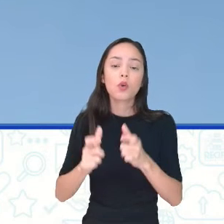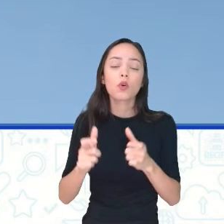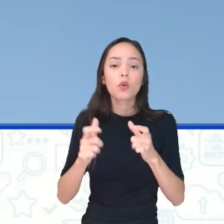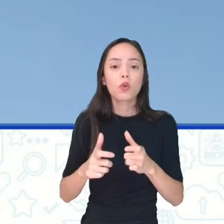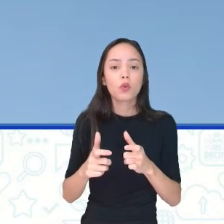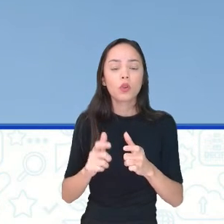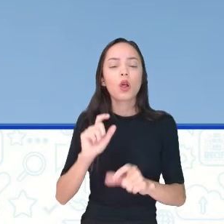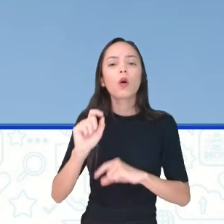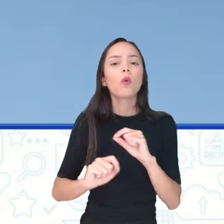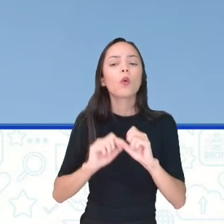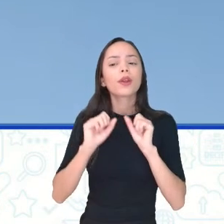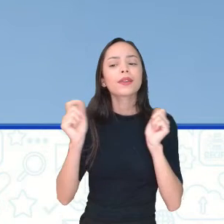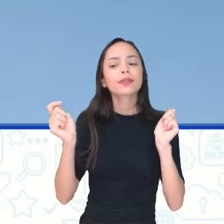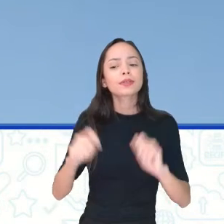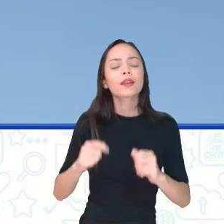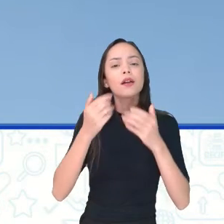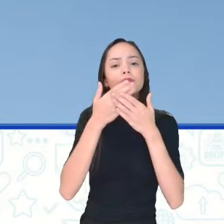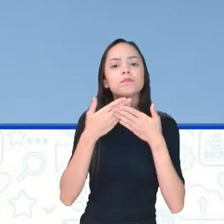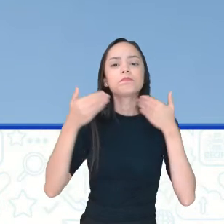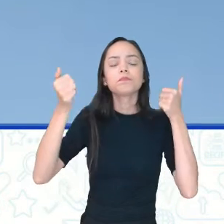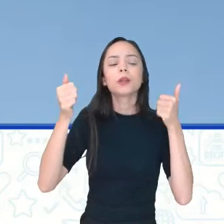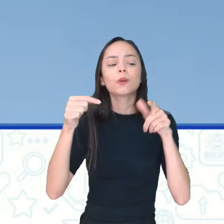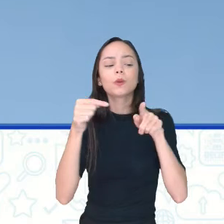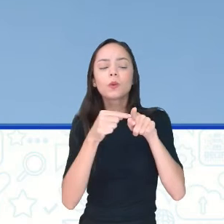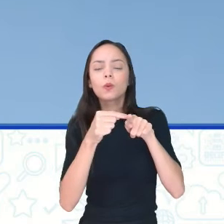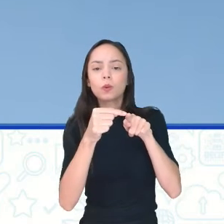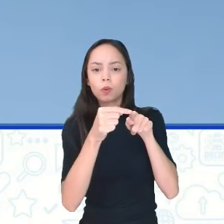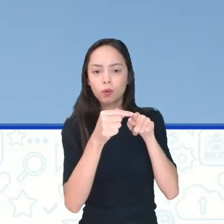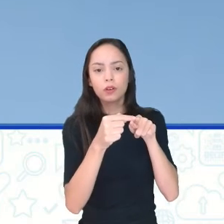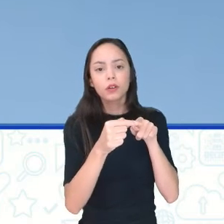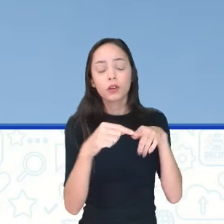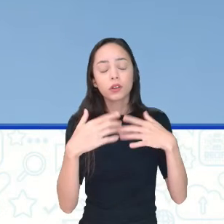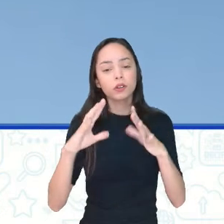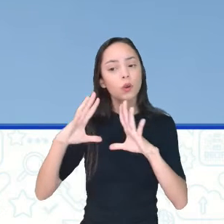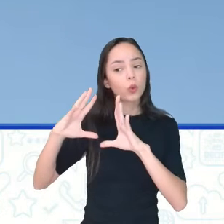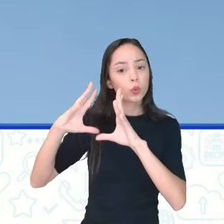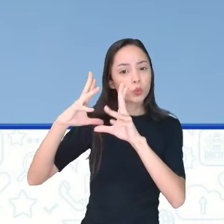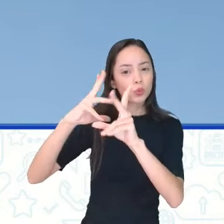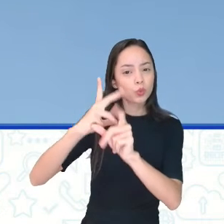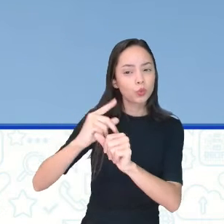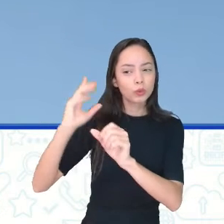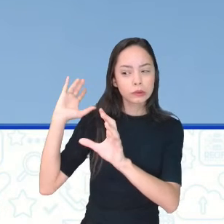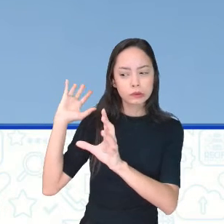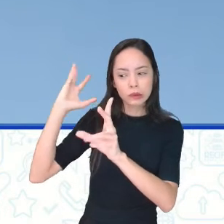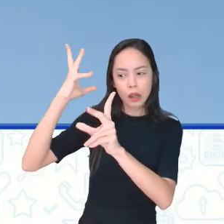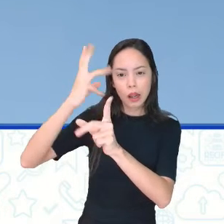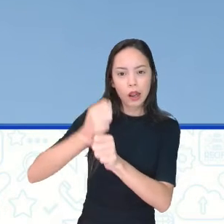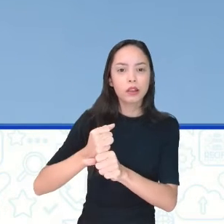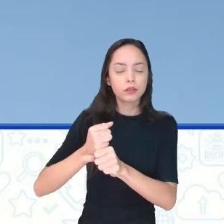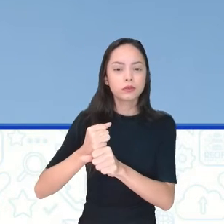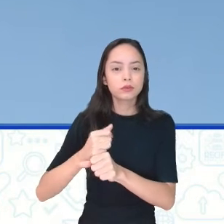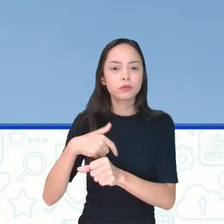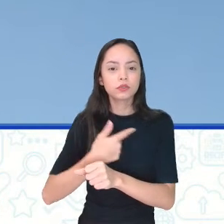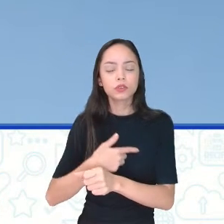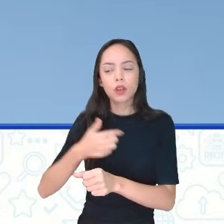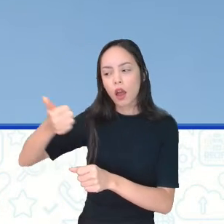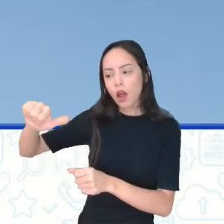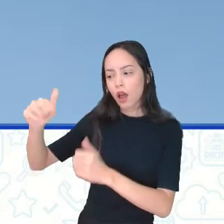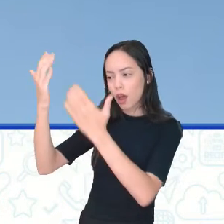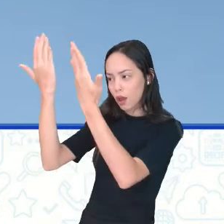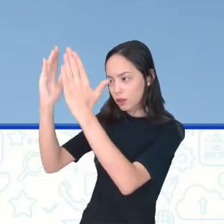melhorias poderiam ser feitas nesse bairro? Então, tudo isso que a gente viu aqui, de analisar a infraestrutura, de analisar o